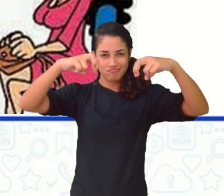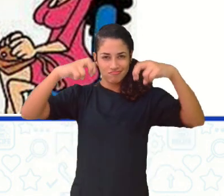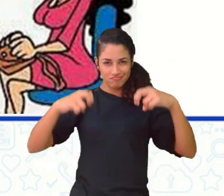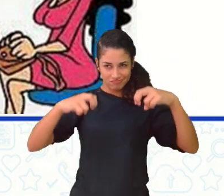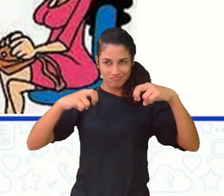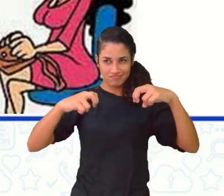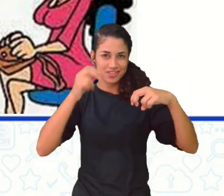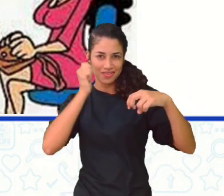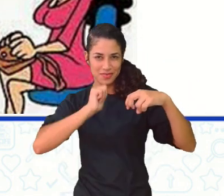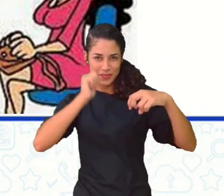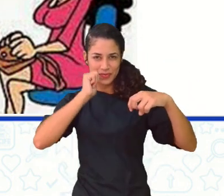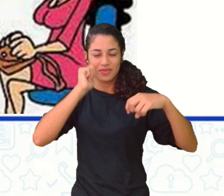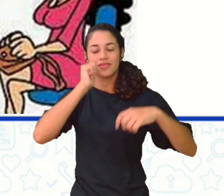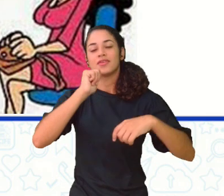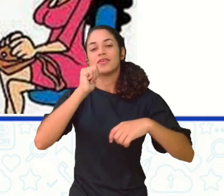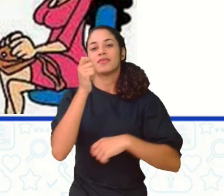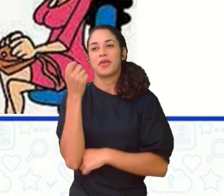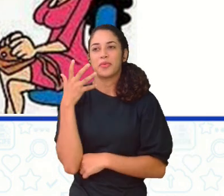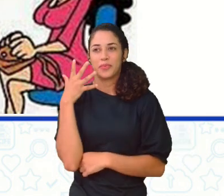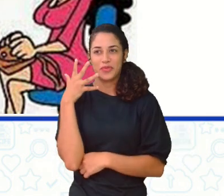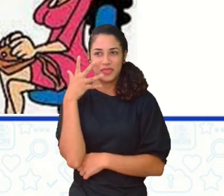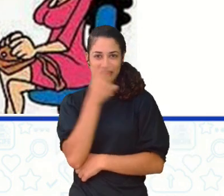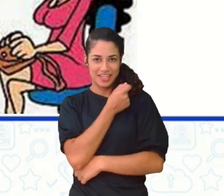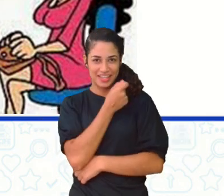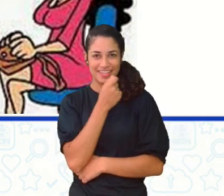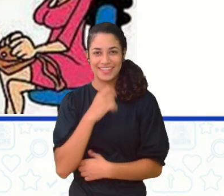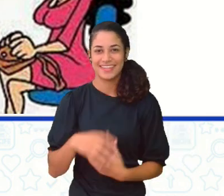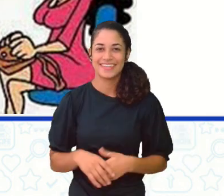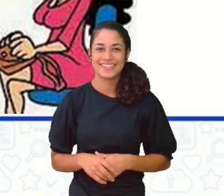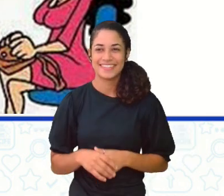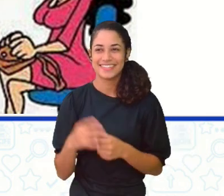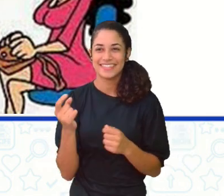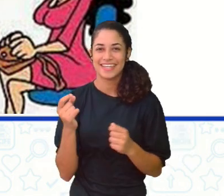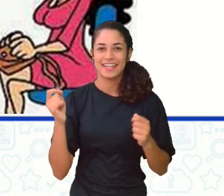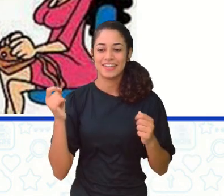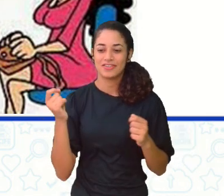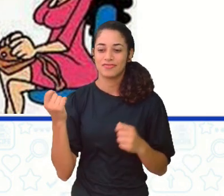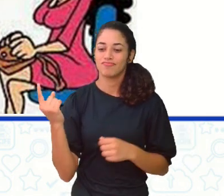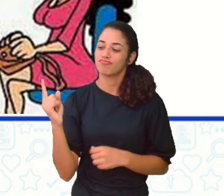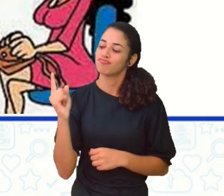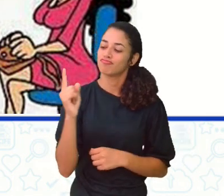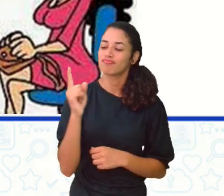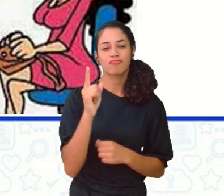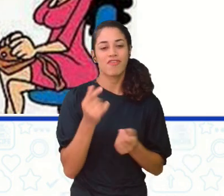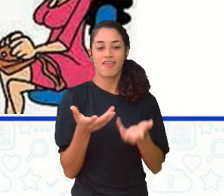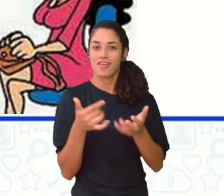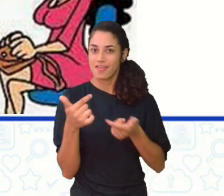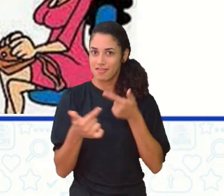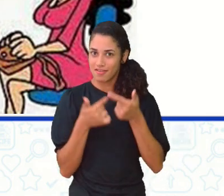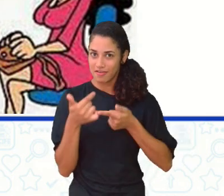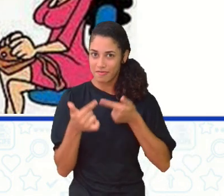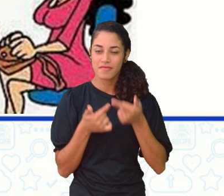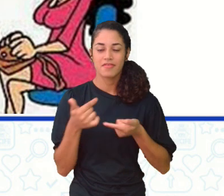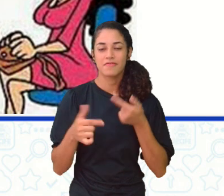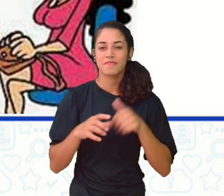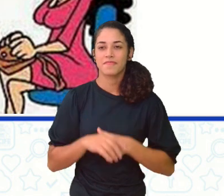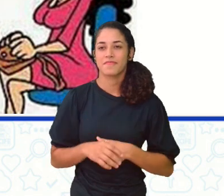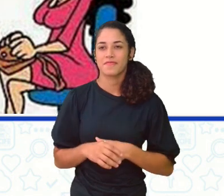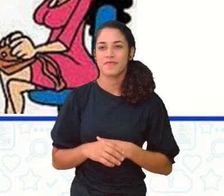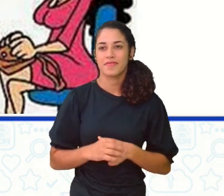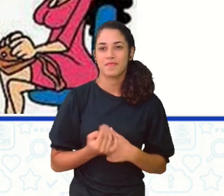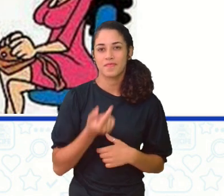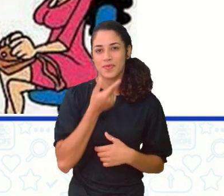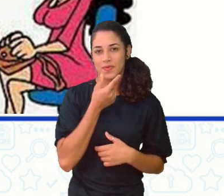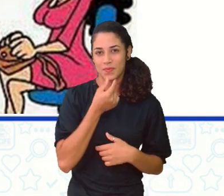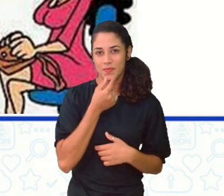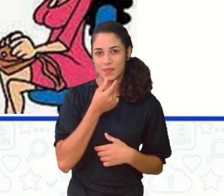moça bonita, ela chega, não é? Querendo trabalhar, não é? E aí,